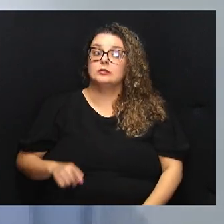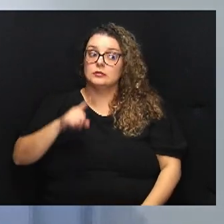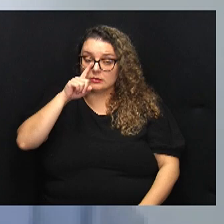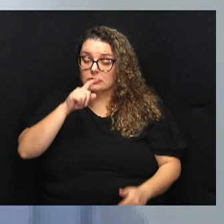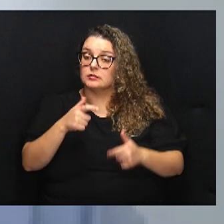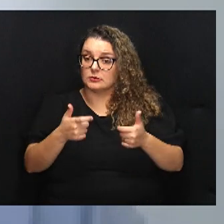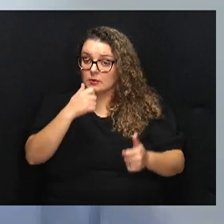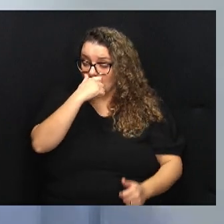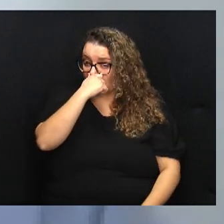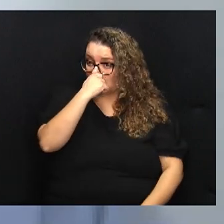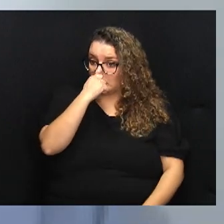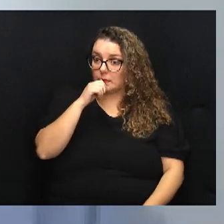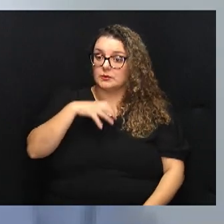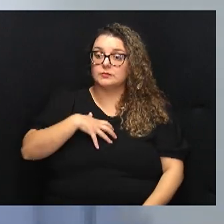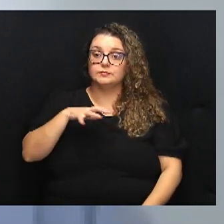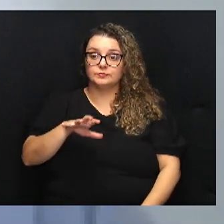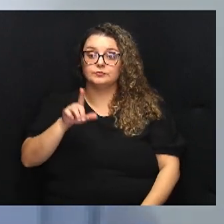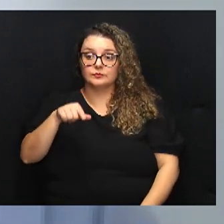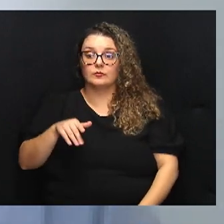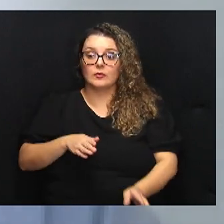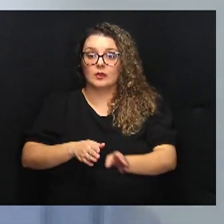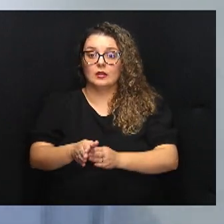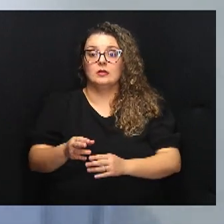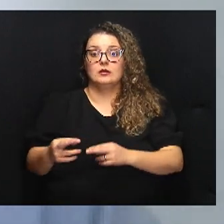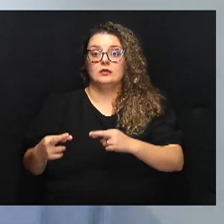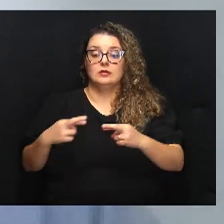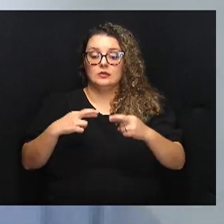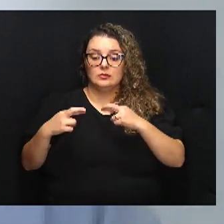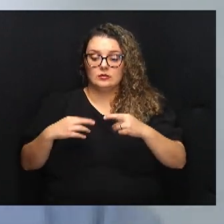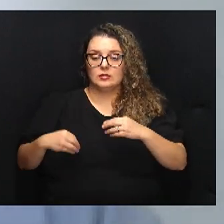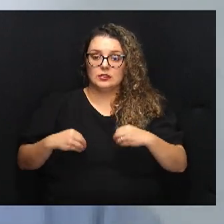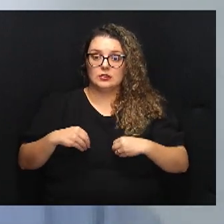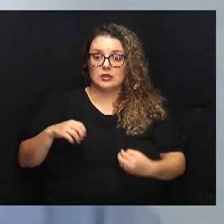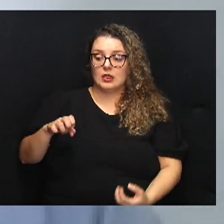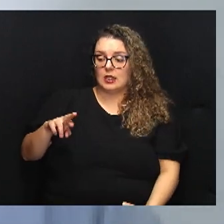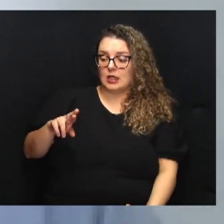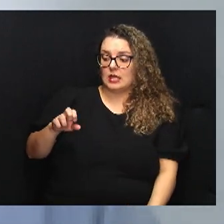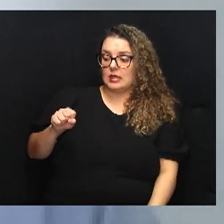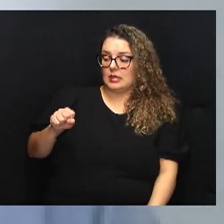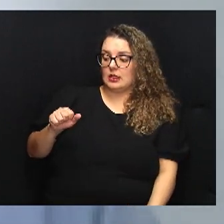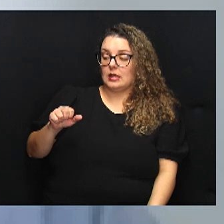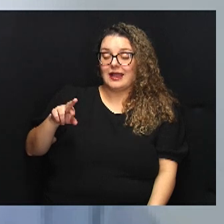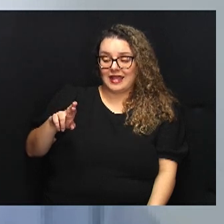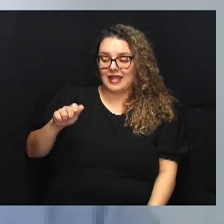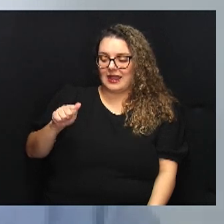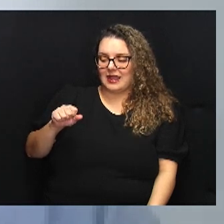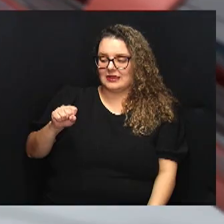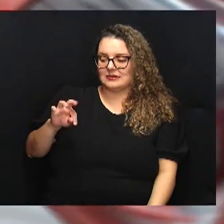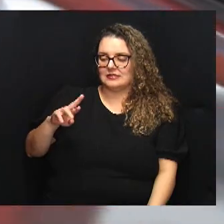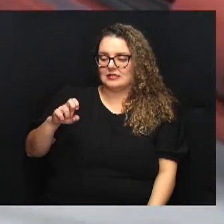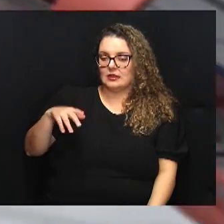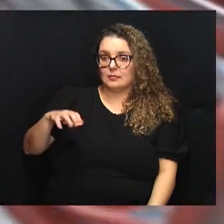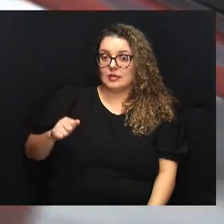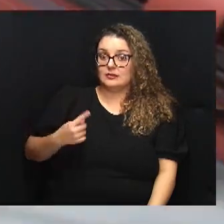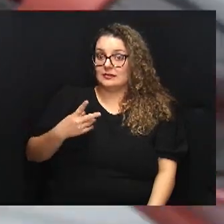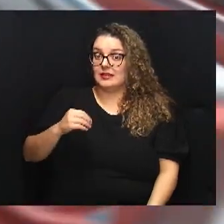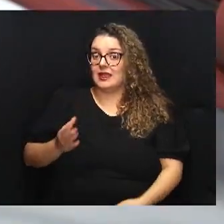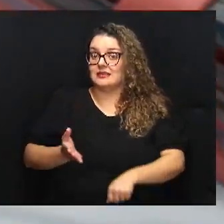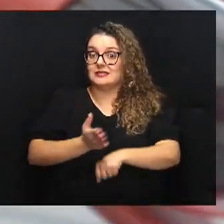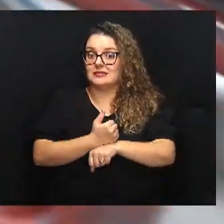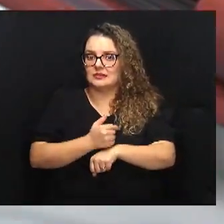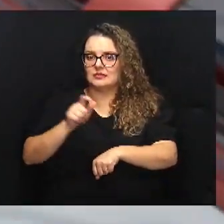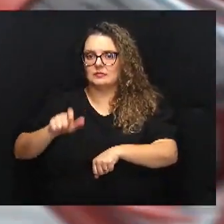nessa situação, é recomendado que a gente faça o exame de rastreamento 10 anos antes do diagnóstico da pessoa